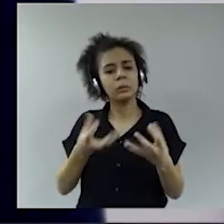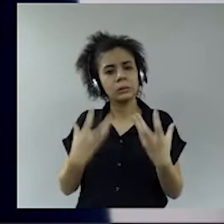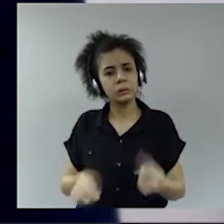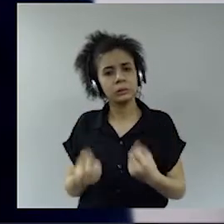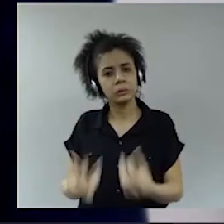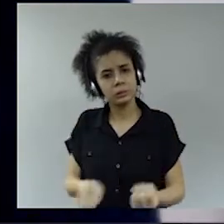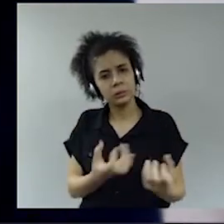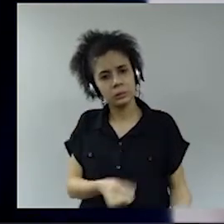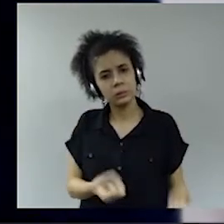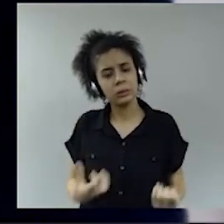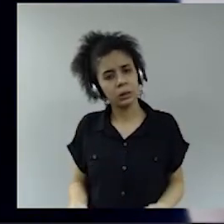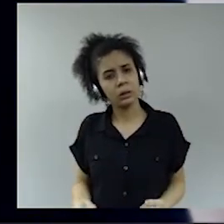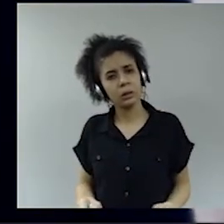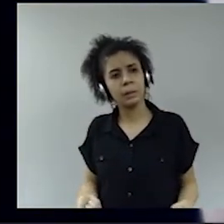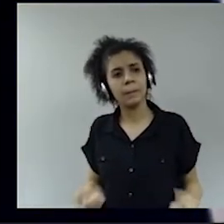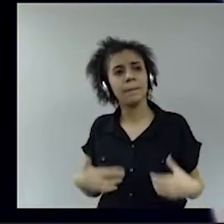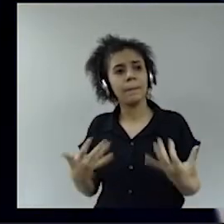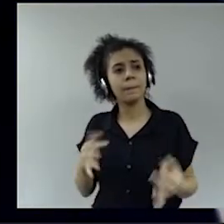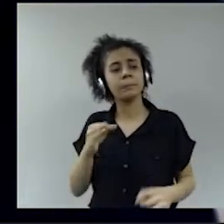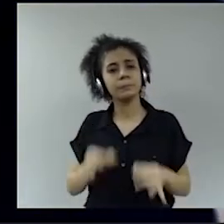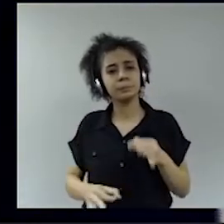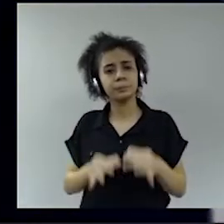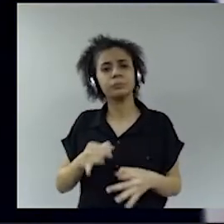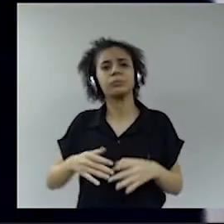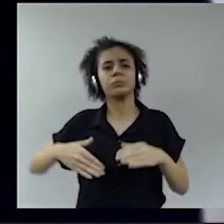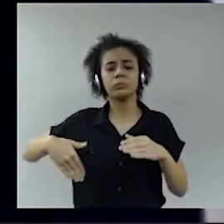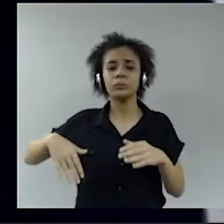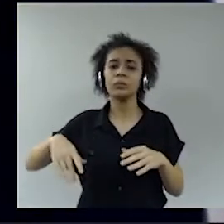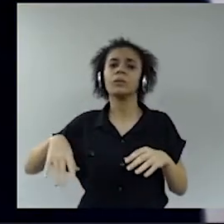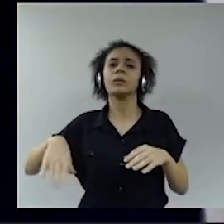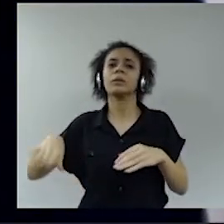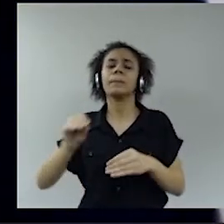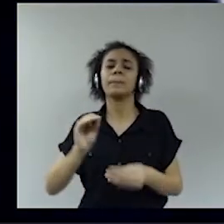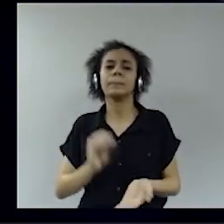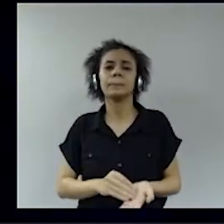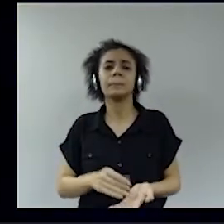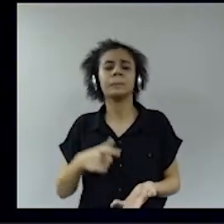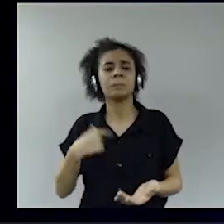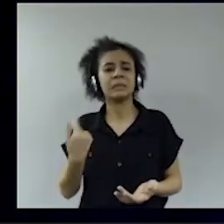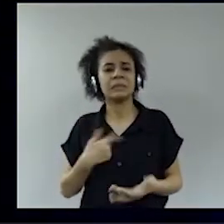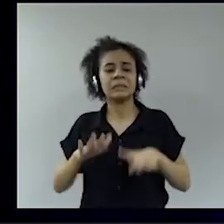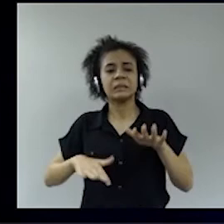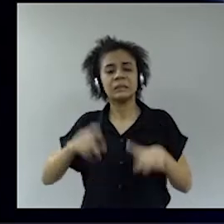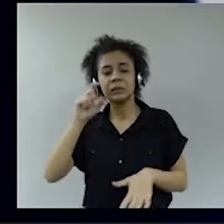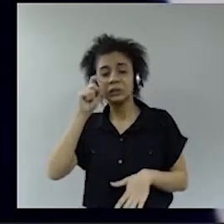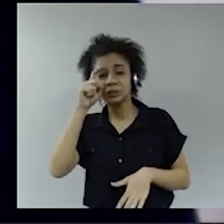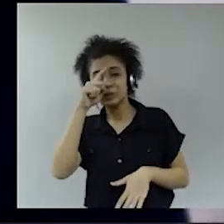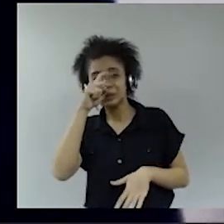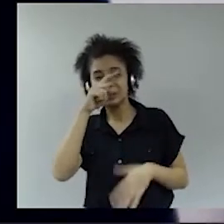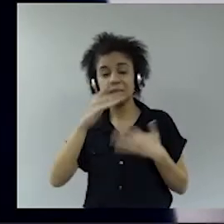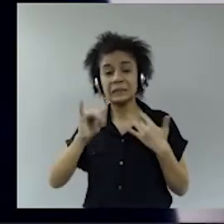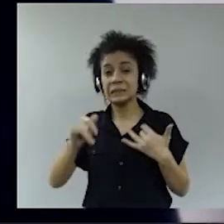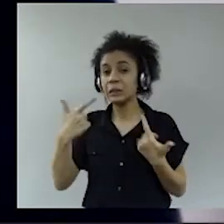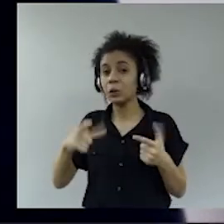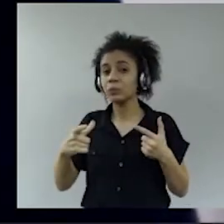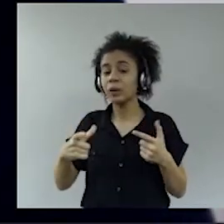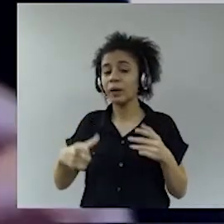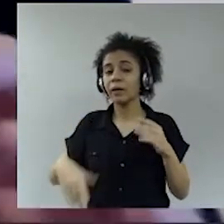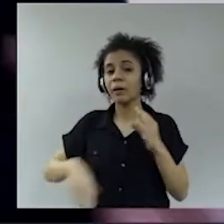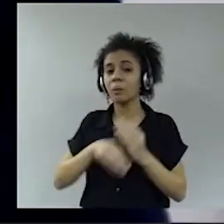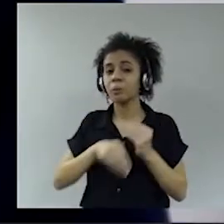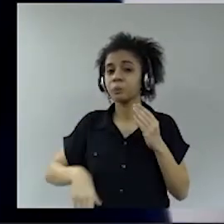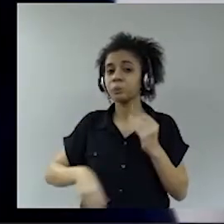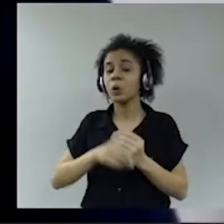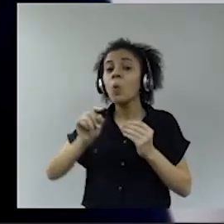essas soluções em que os juízes, nós, juízes togados, temos dificuldade se não tiver composto